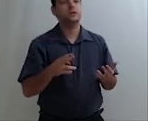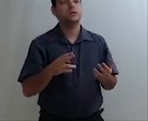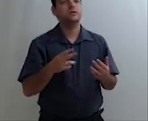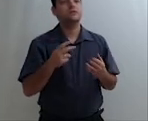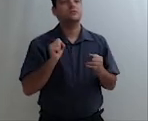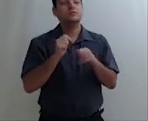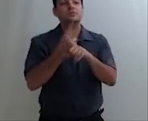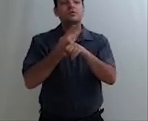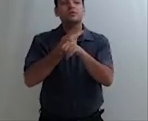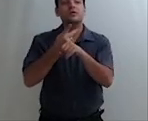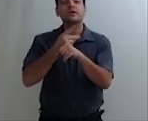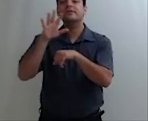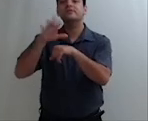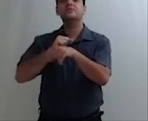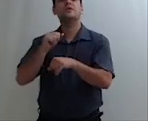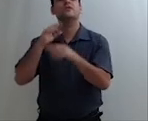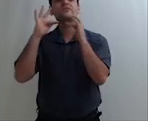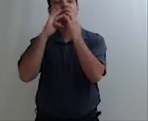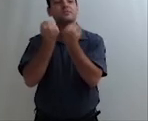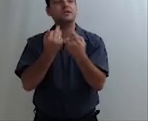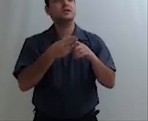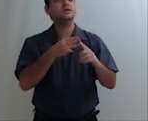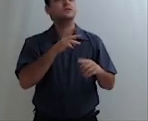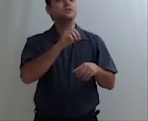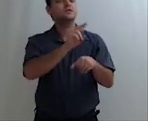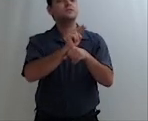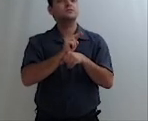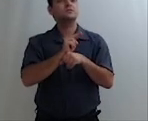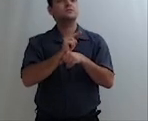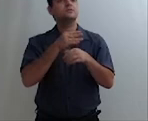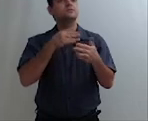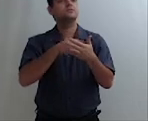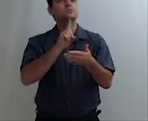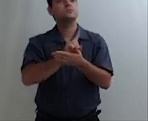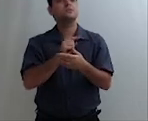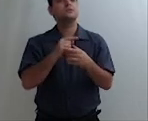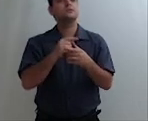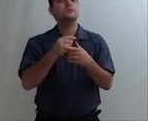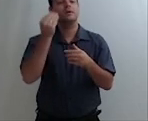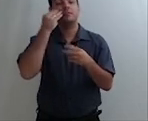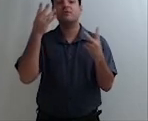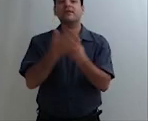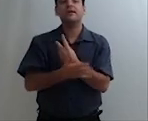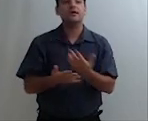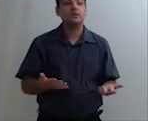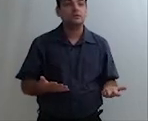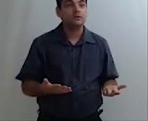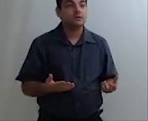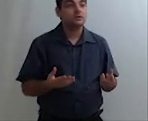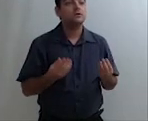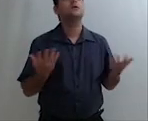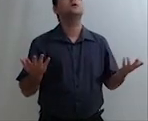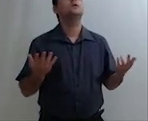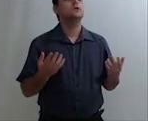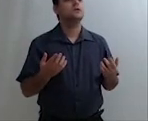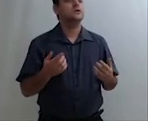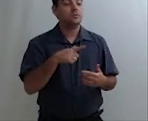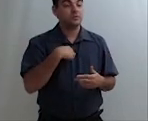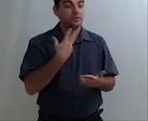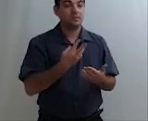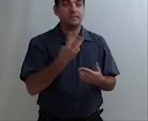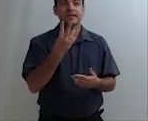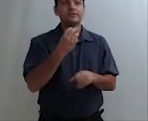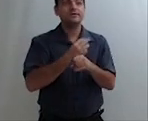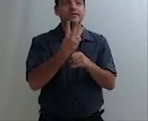os familiares a Defensoria Pública para mostrar que tinha havido um erro judiciário quem pode reparar esse erro uma pessoa que ficou 3 anos